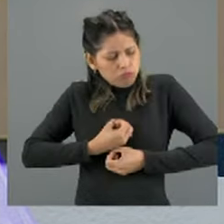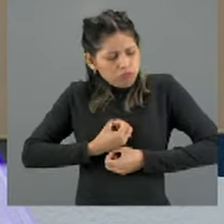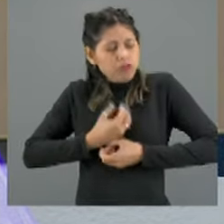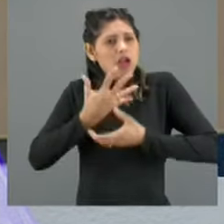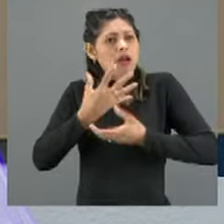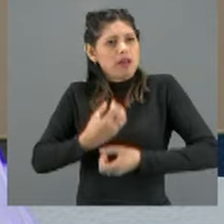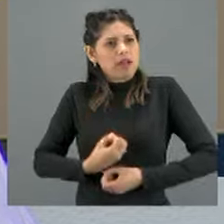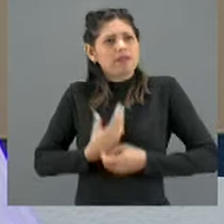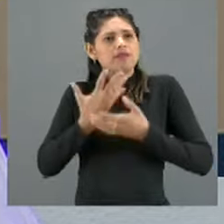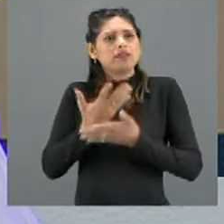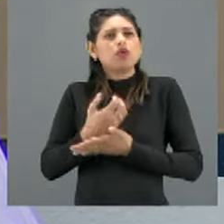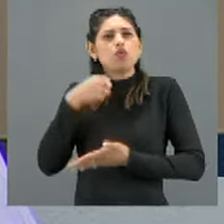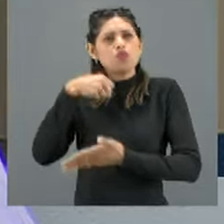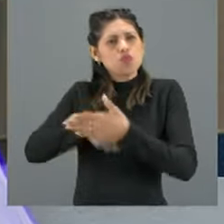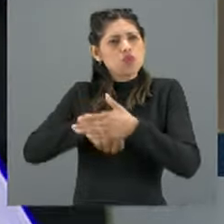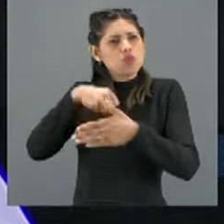e